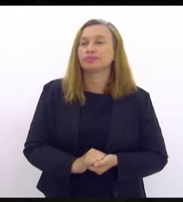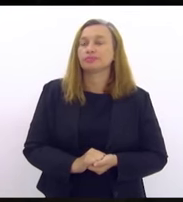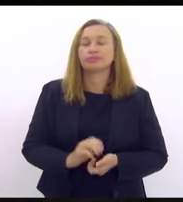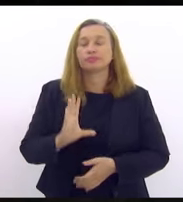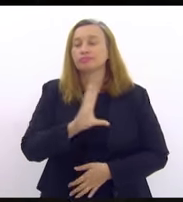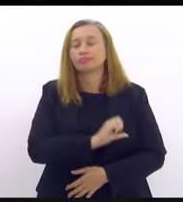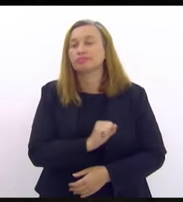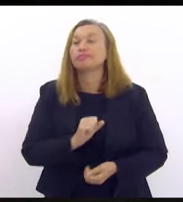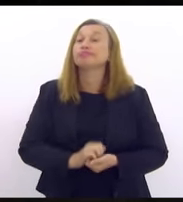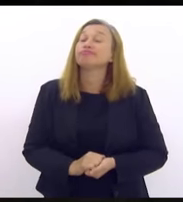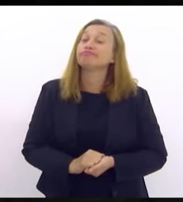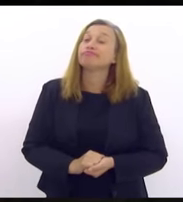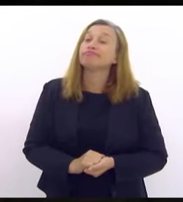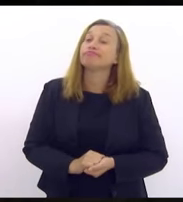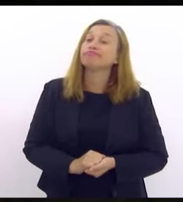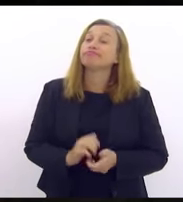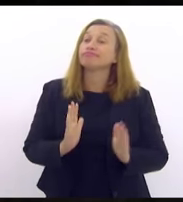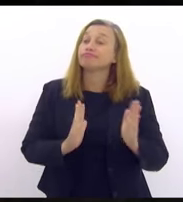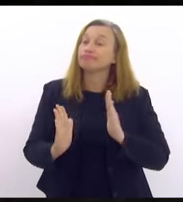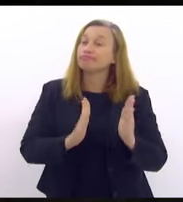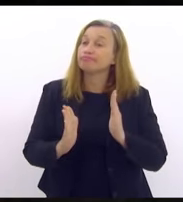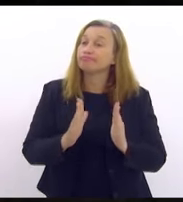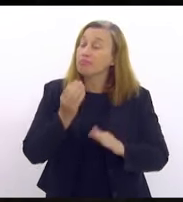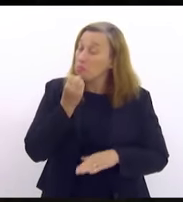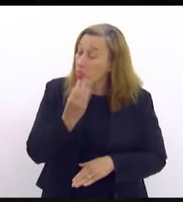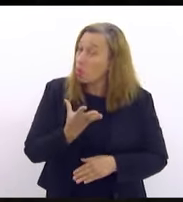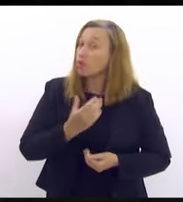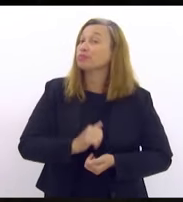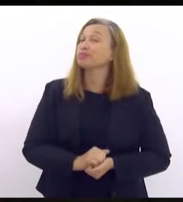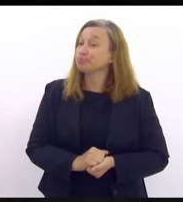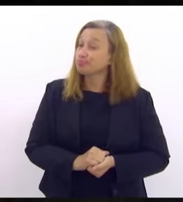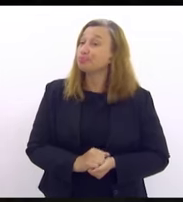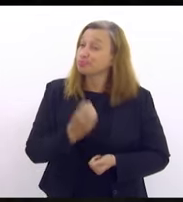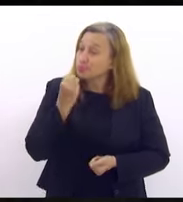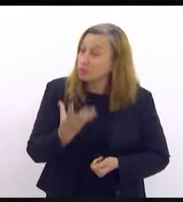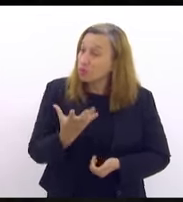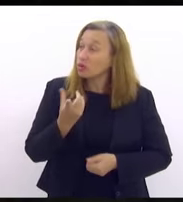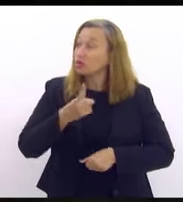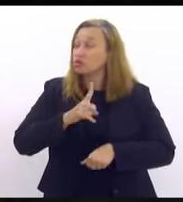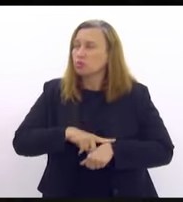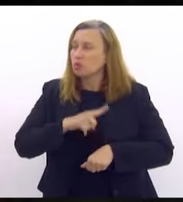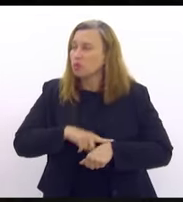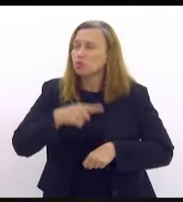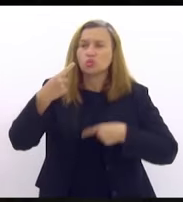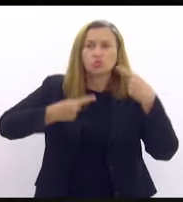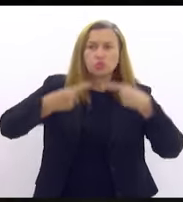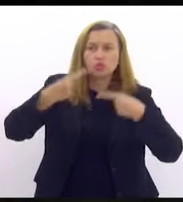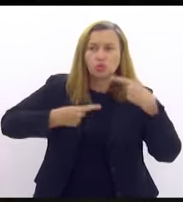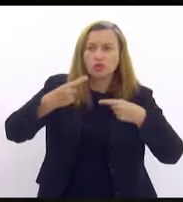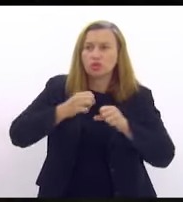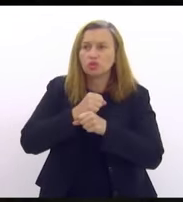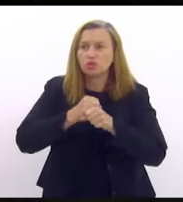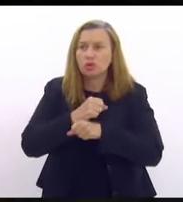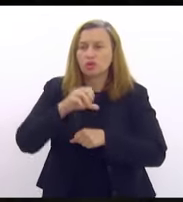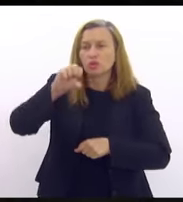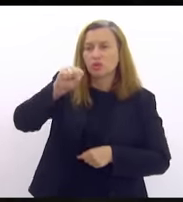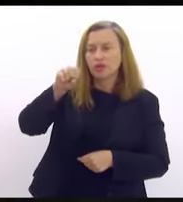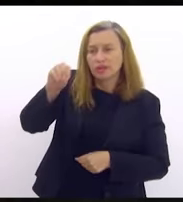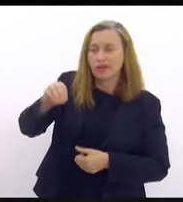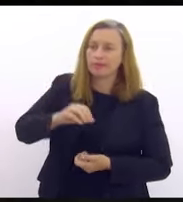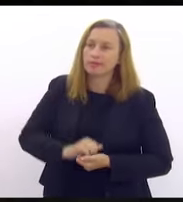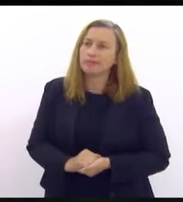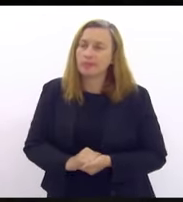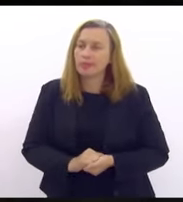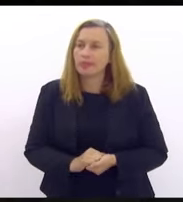apaixonante e numa época muito boa boa eh de político que foi a década de 80